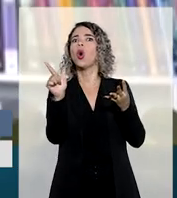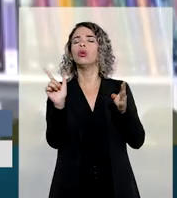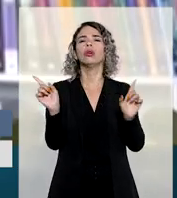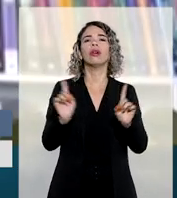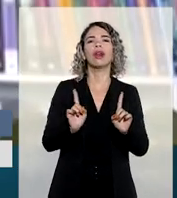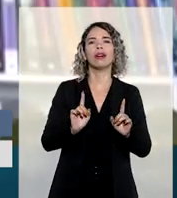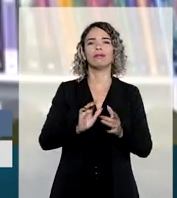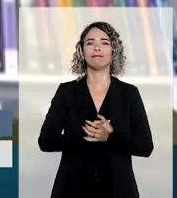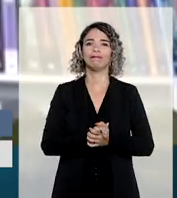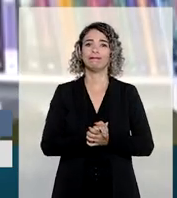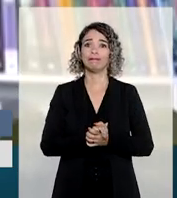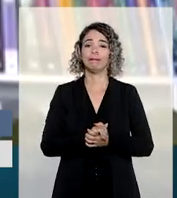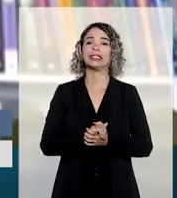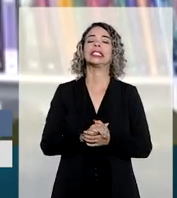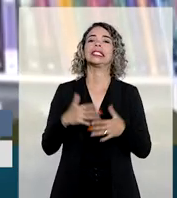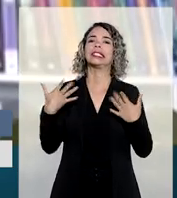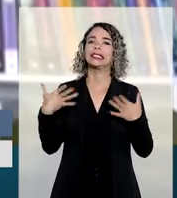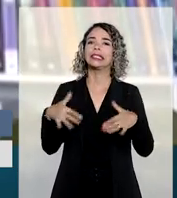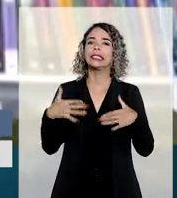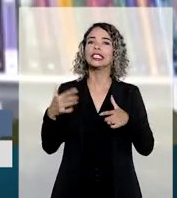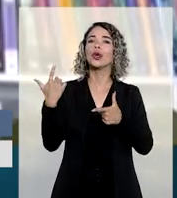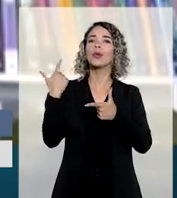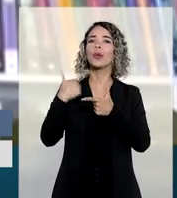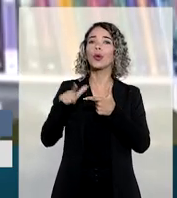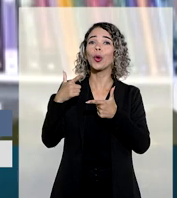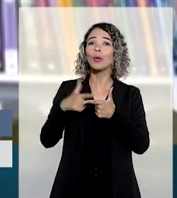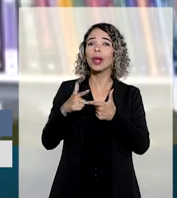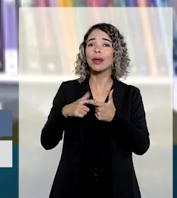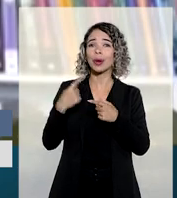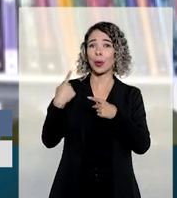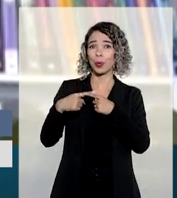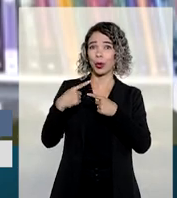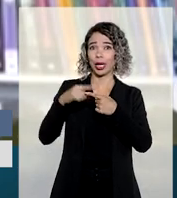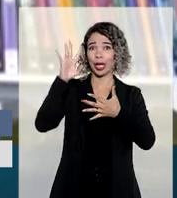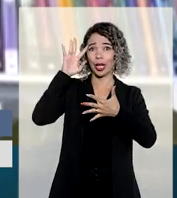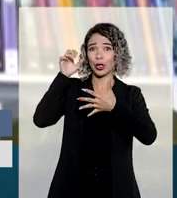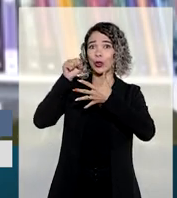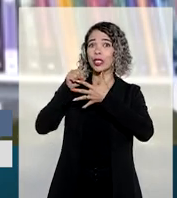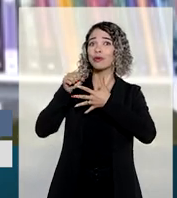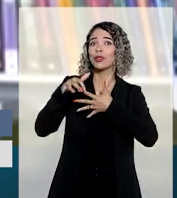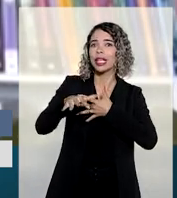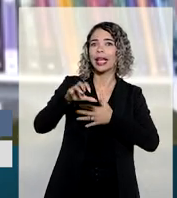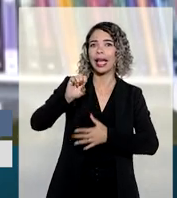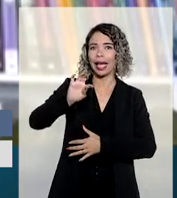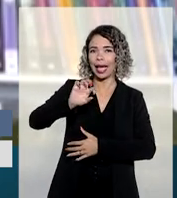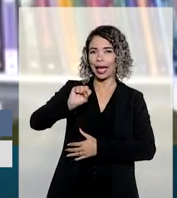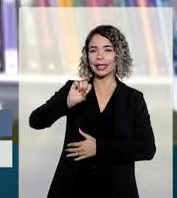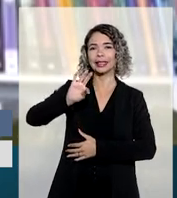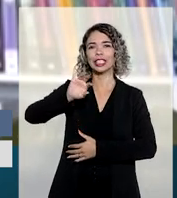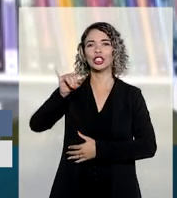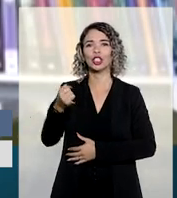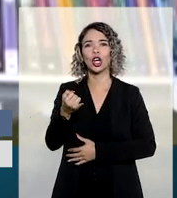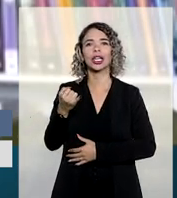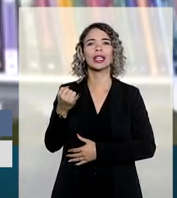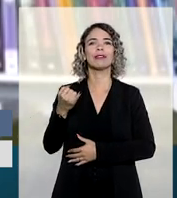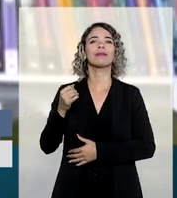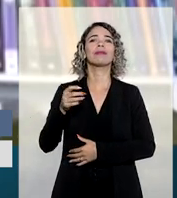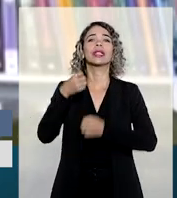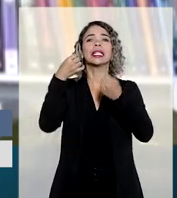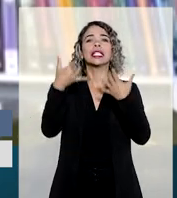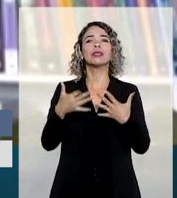Nesse caso, nós temos um problema, né, Fátima? Porque a jurisprudência do STJ vai entender que o efeito interruptivo não